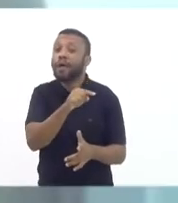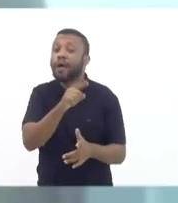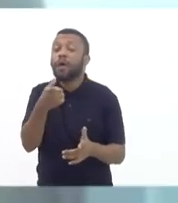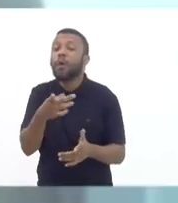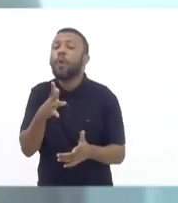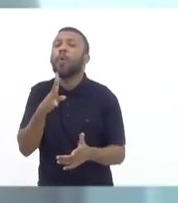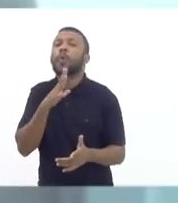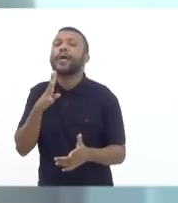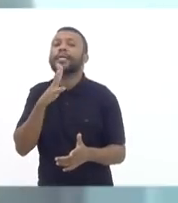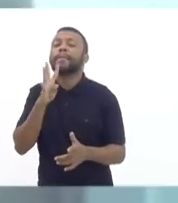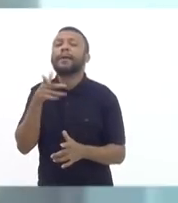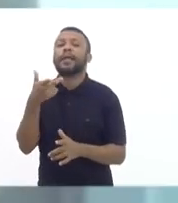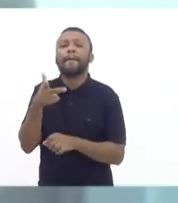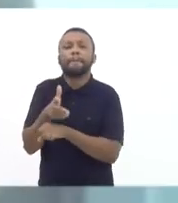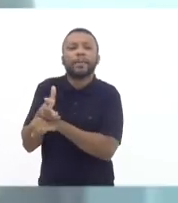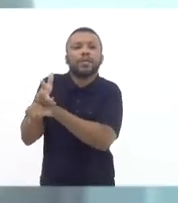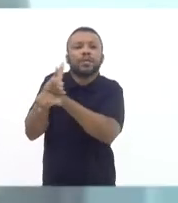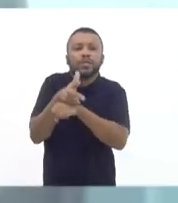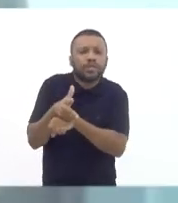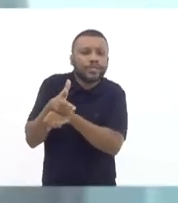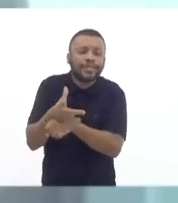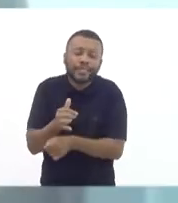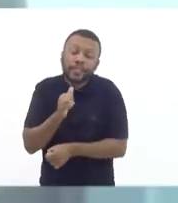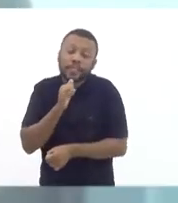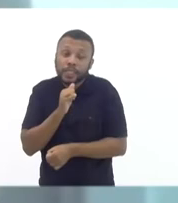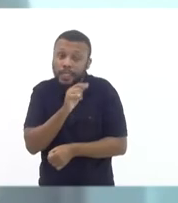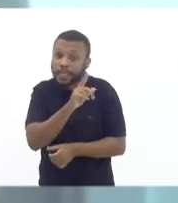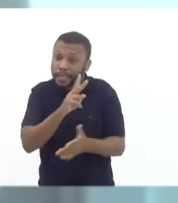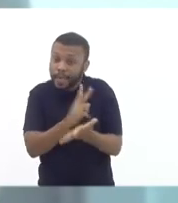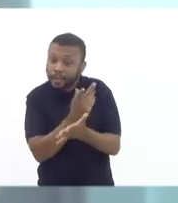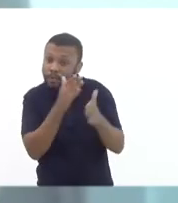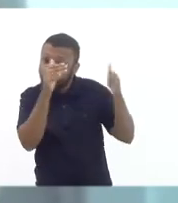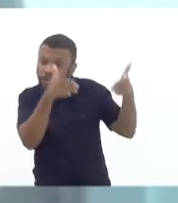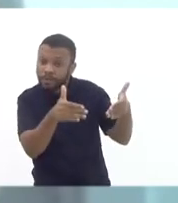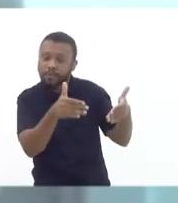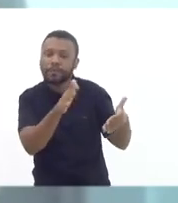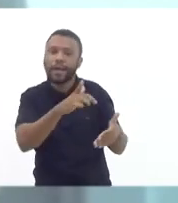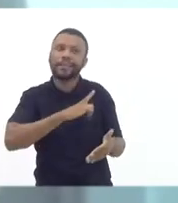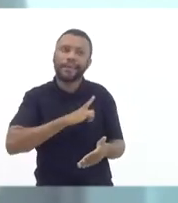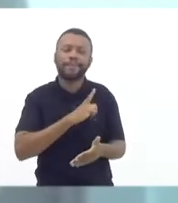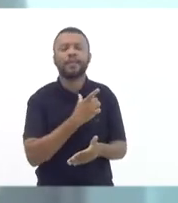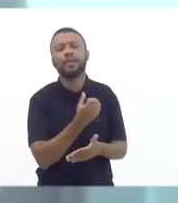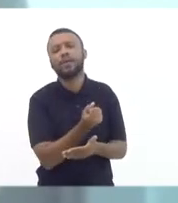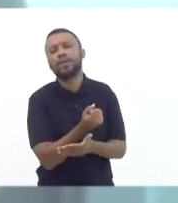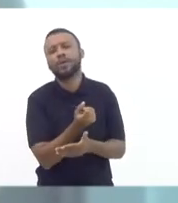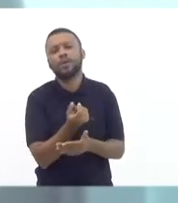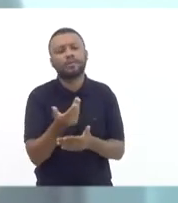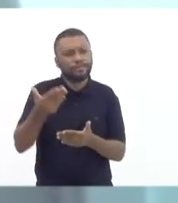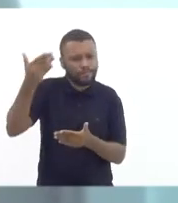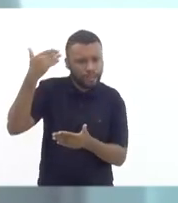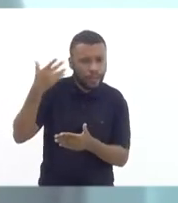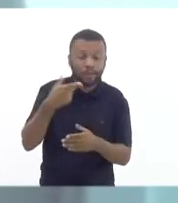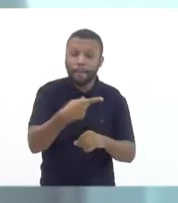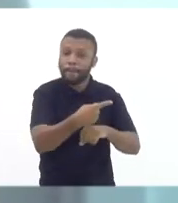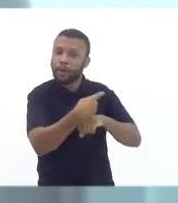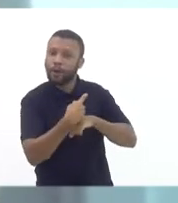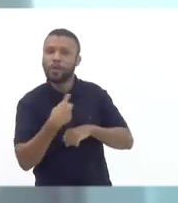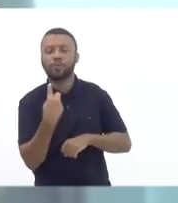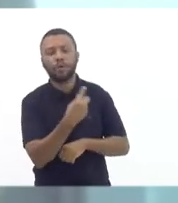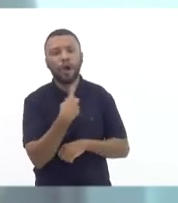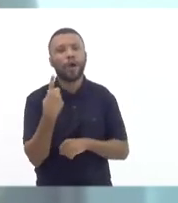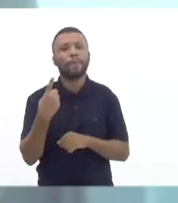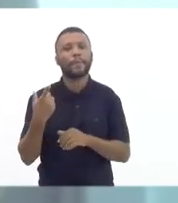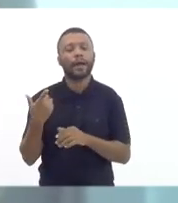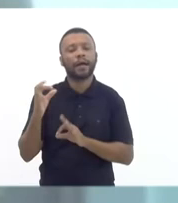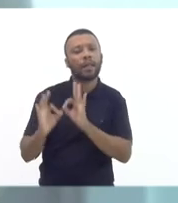mídia. Infelizmente, foi um caso que já foi... Nesse caso em si, ela já teve, em outros momentos, procurando a gente para desenvolver algum